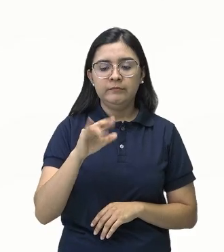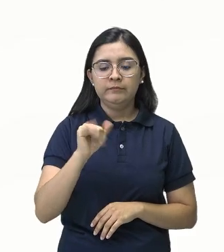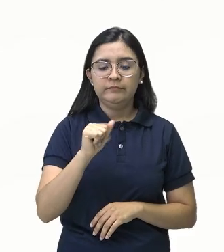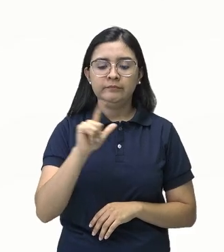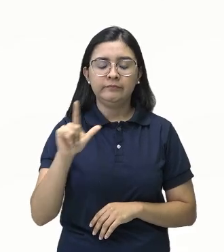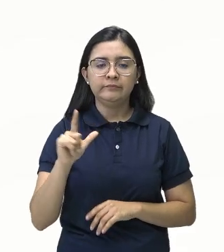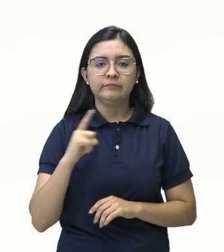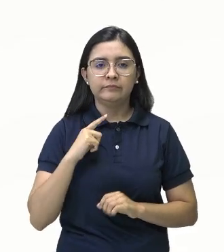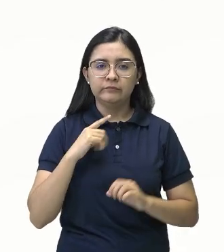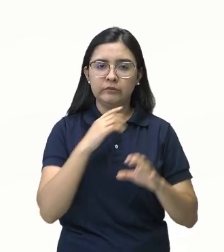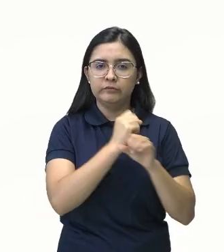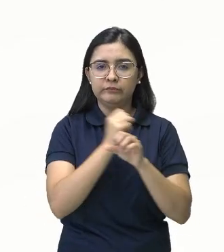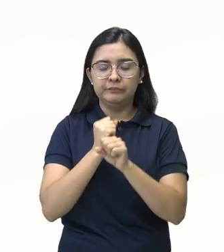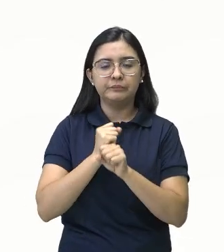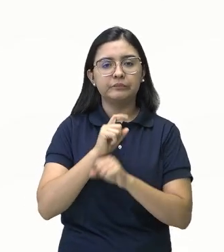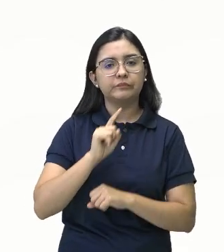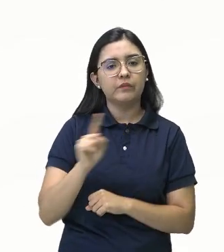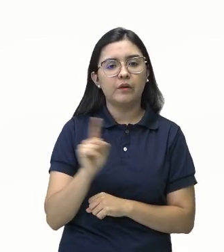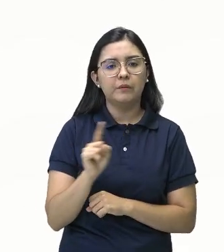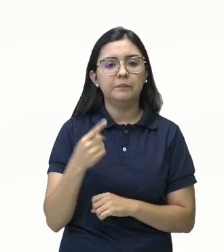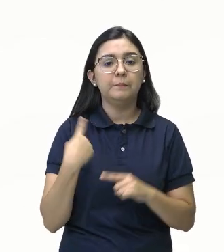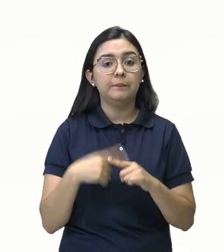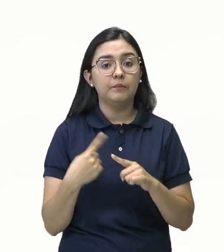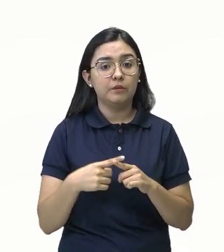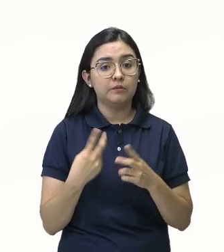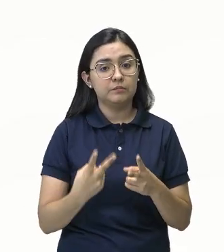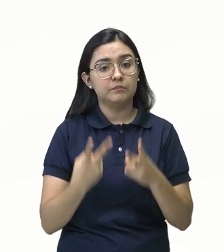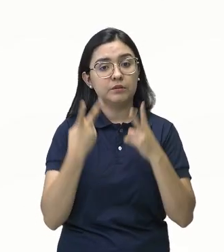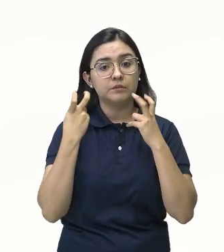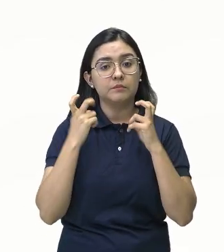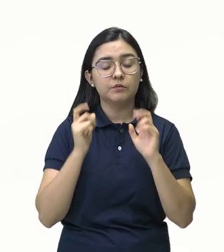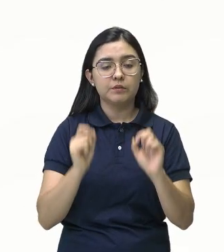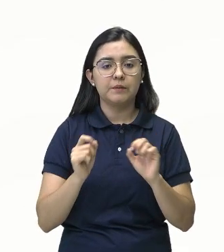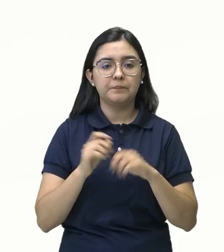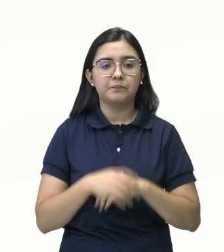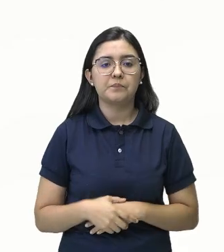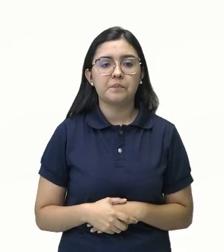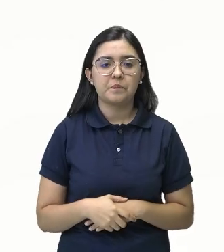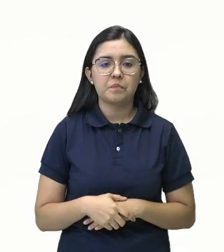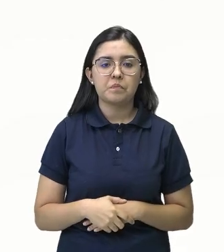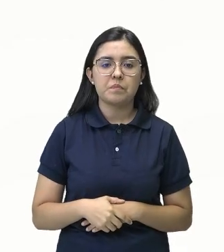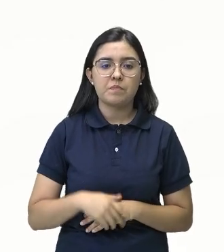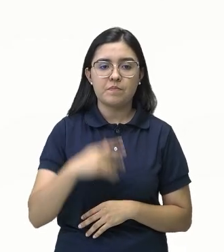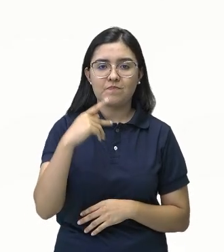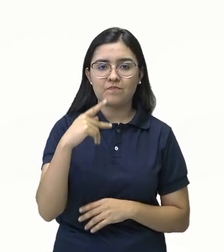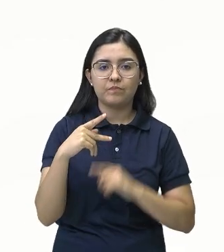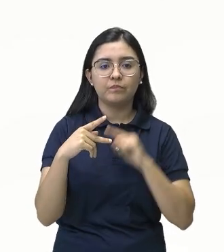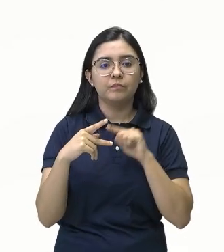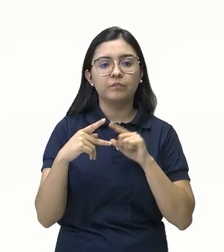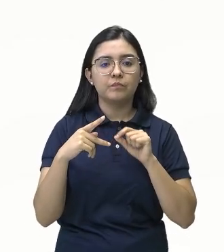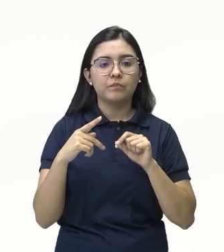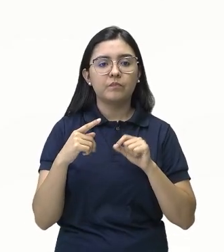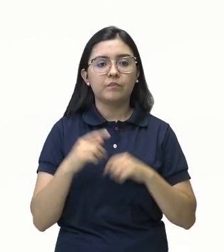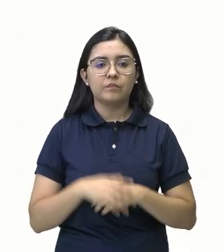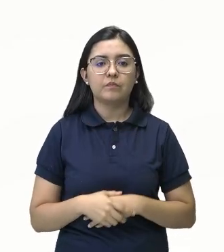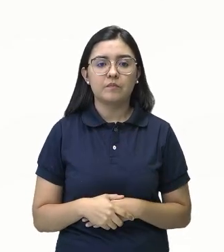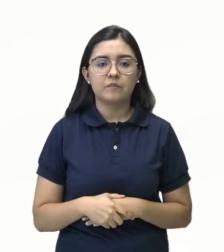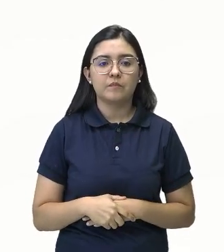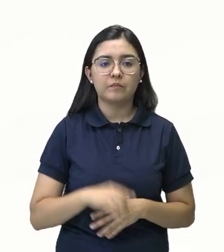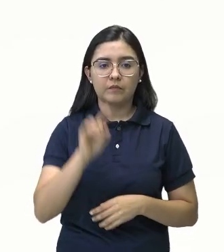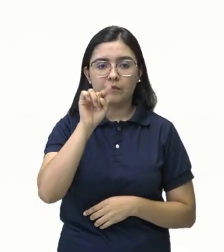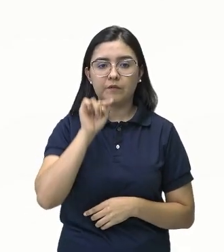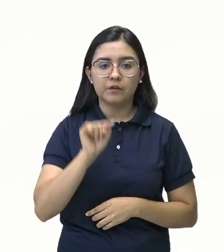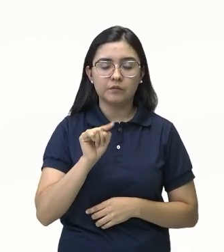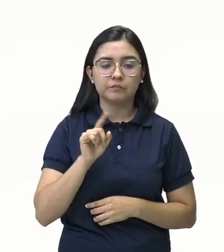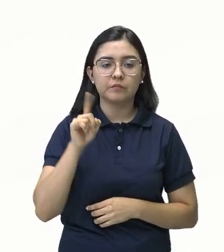até o 2 fatorial? Não, porque eu estou vendo que o meu P, que está bem aqui, ó,